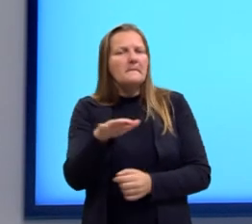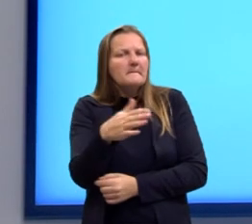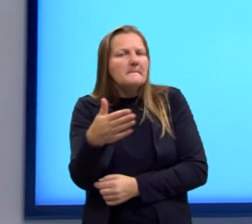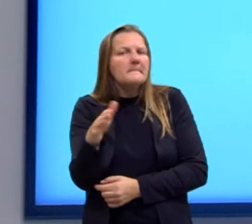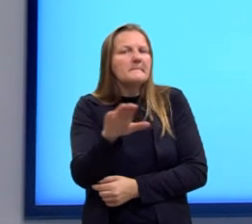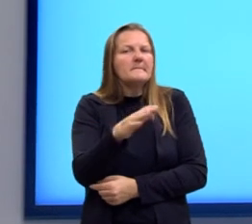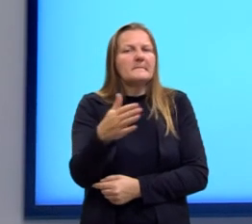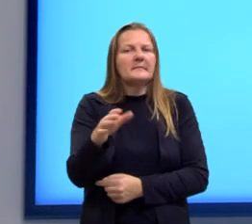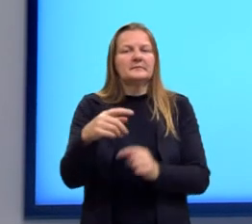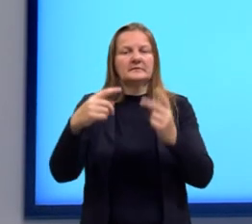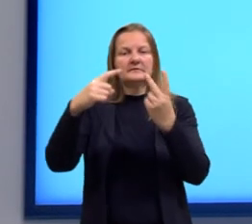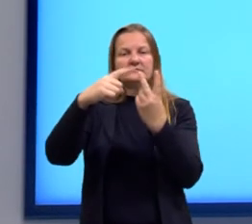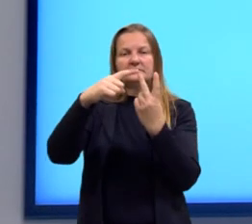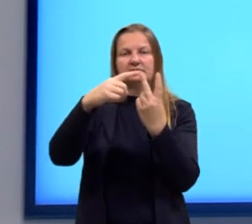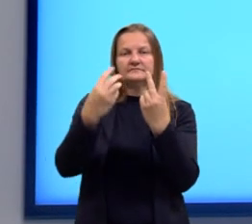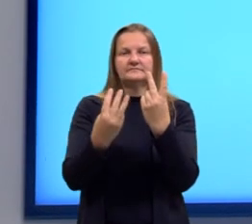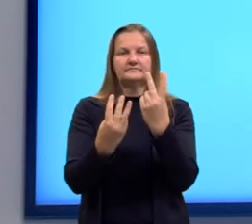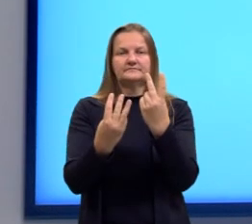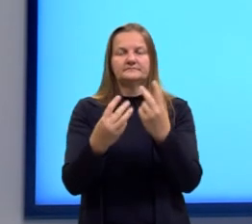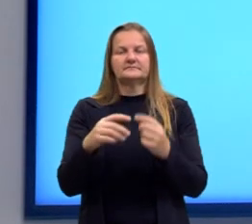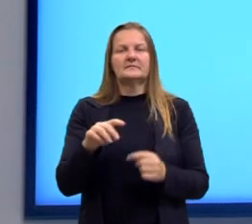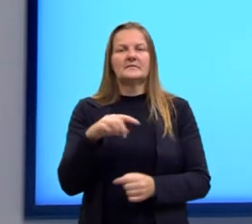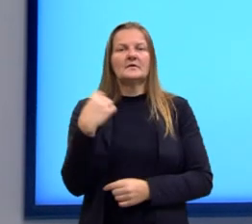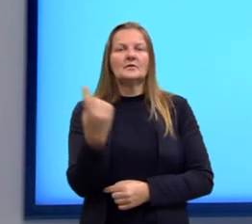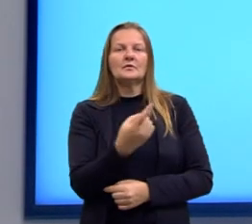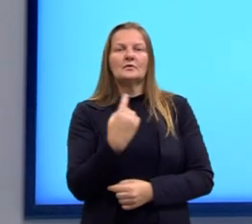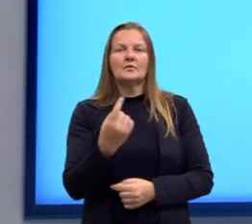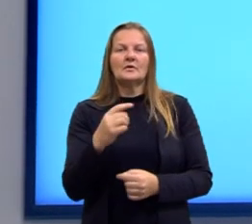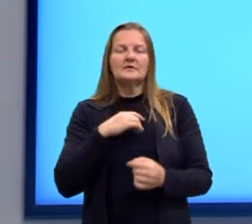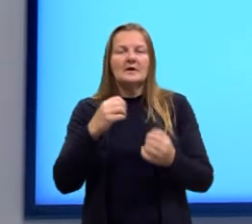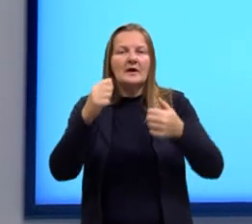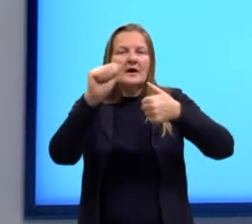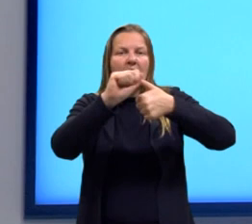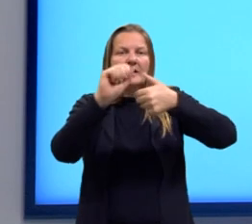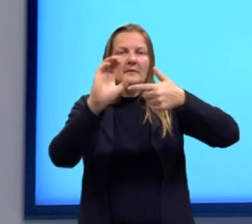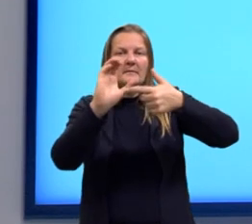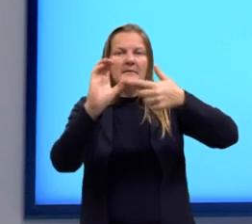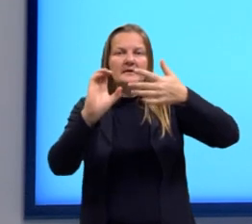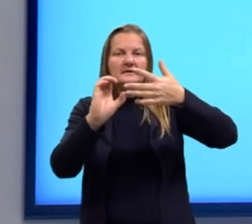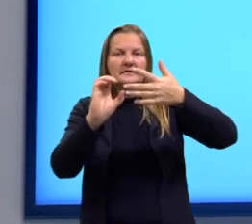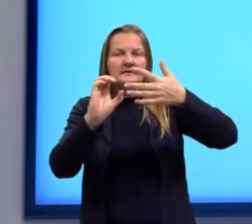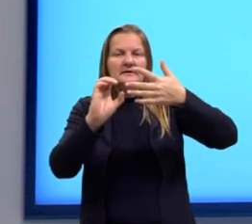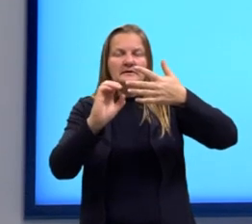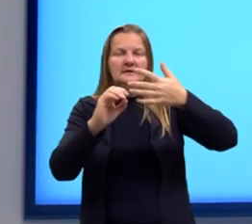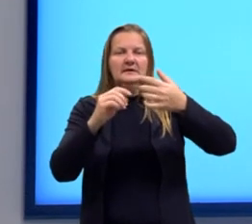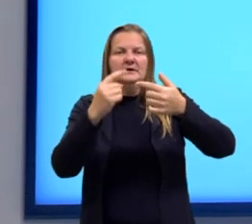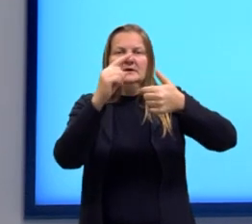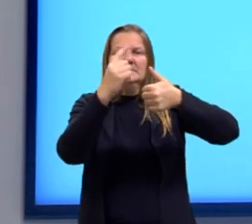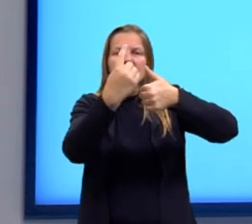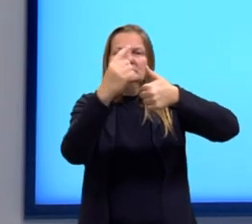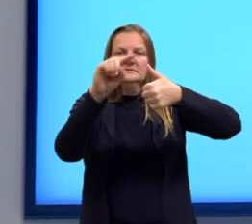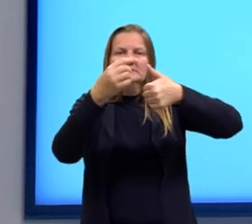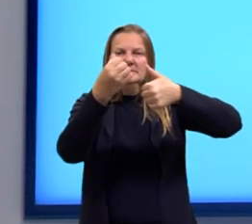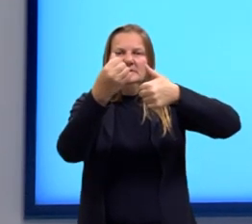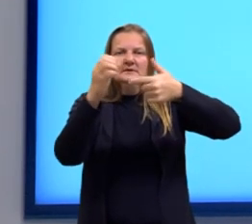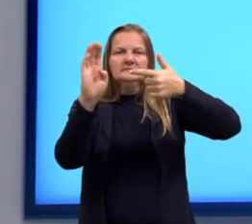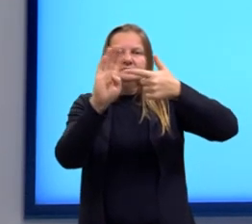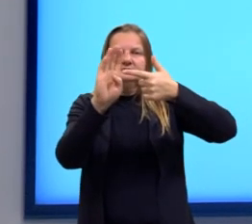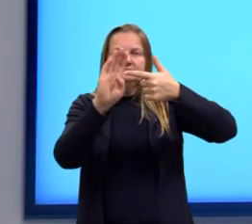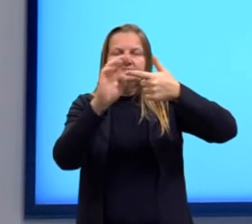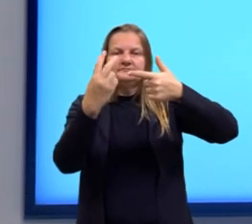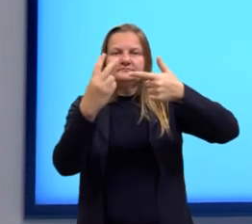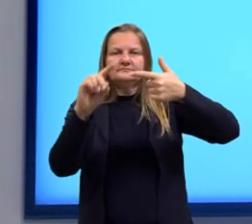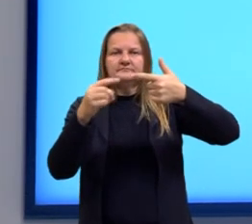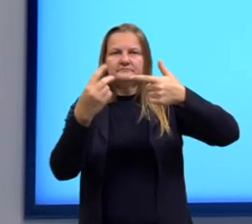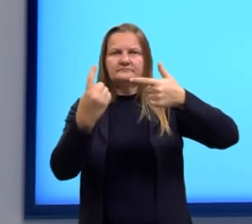aproximado para raiz de 3 e as nossas alternativas letra a 1,6 letra